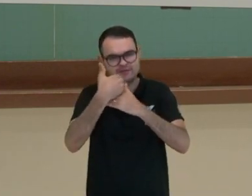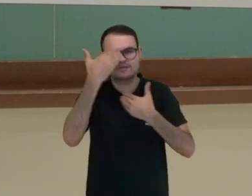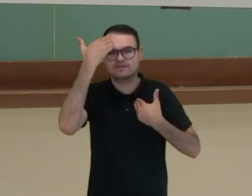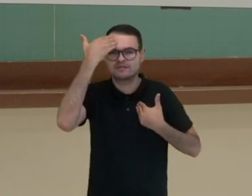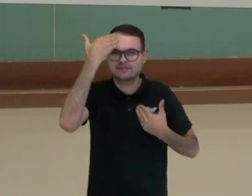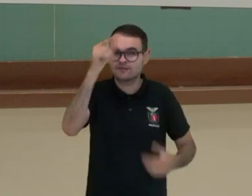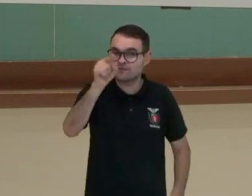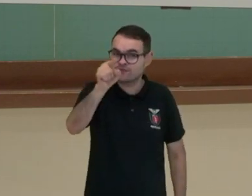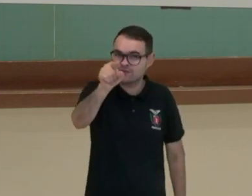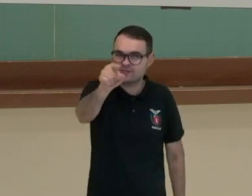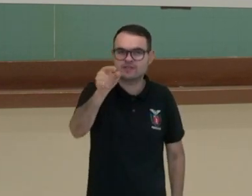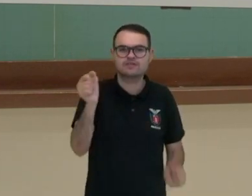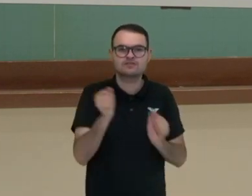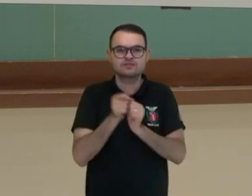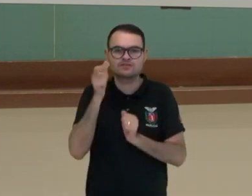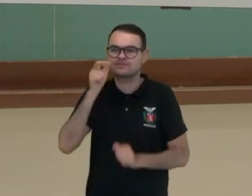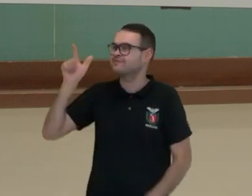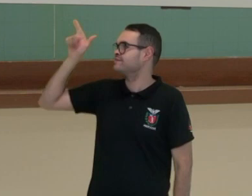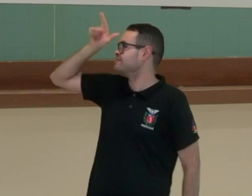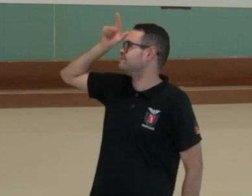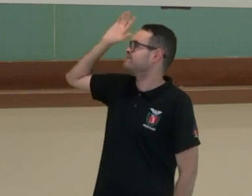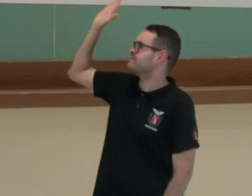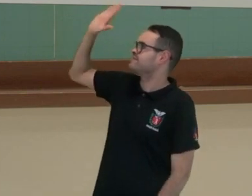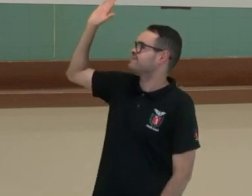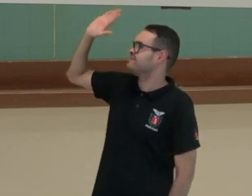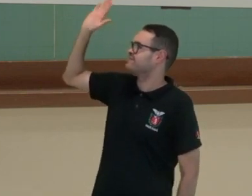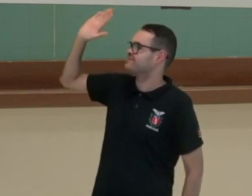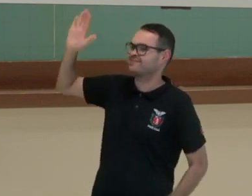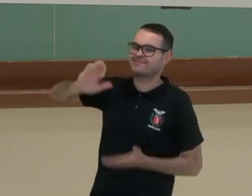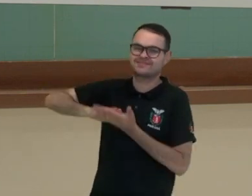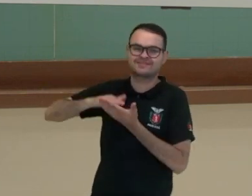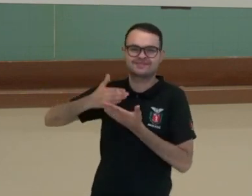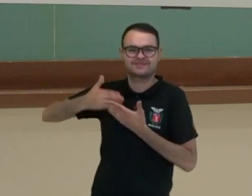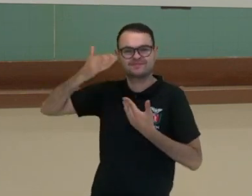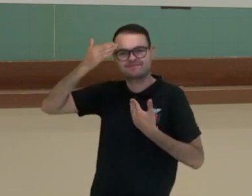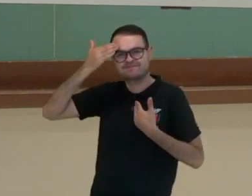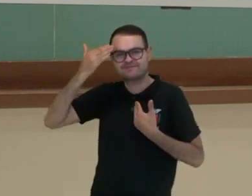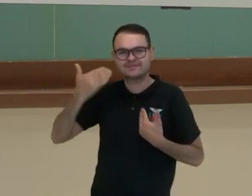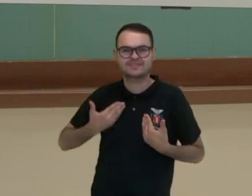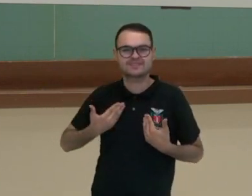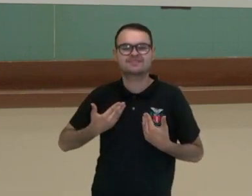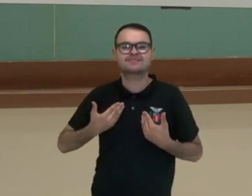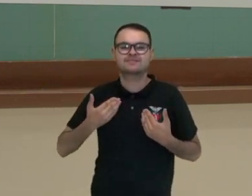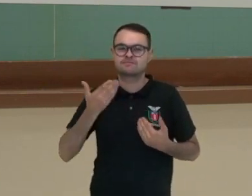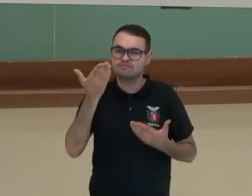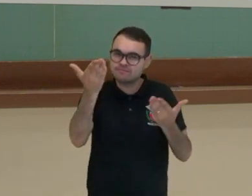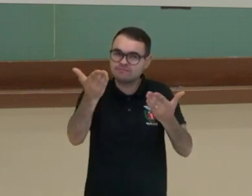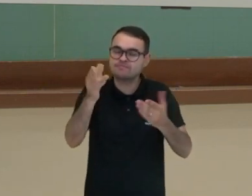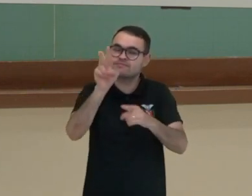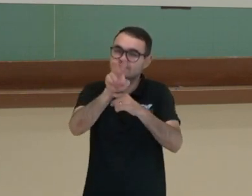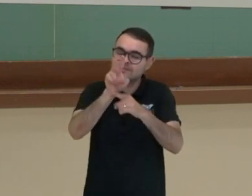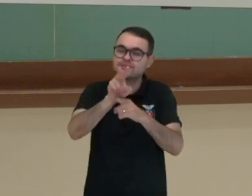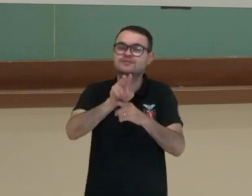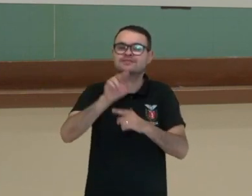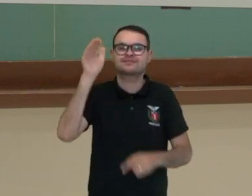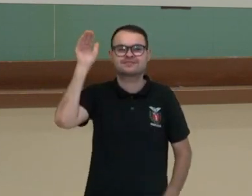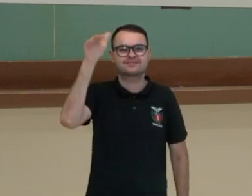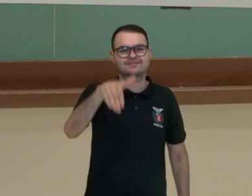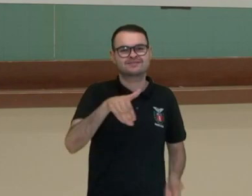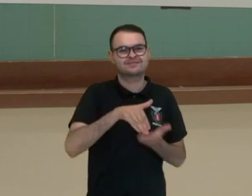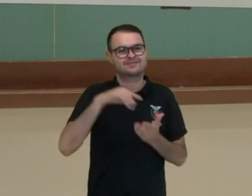agradeço você que esteve aqui com a gente. Luiz, nosso intérprete, muito obrigado. Fiquem bem, se cuidem e até a próxima.